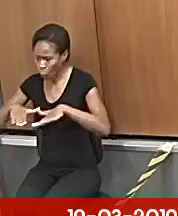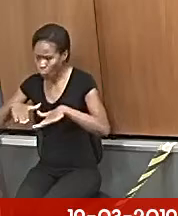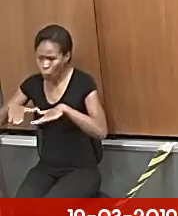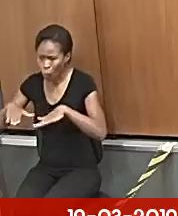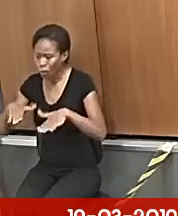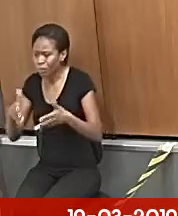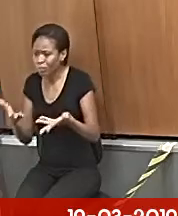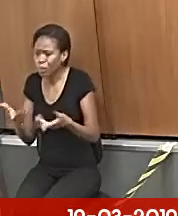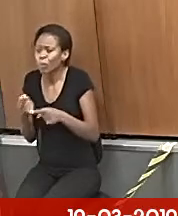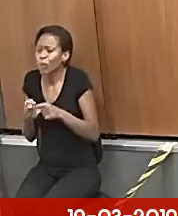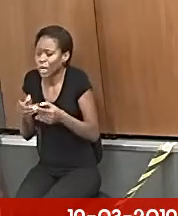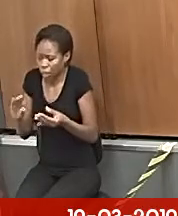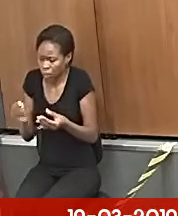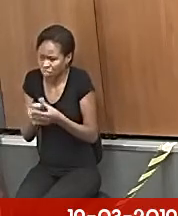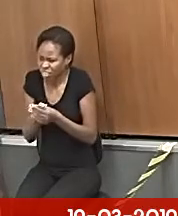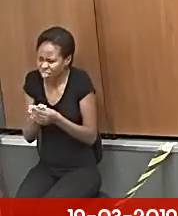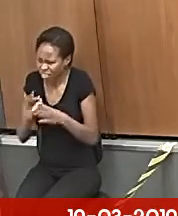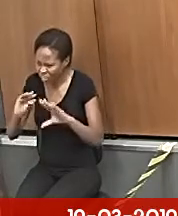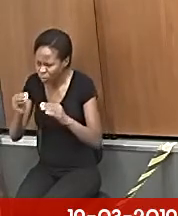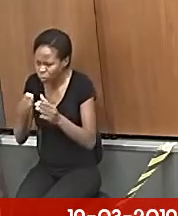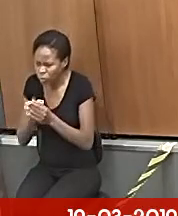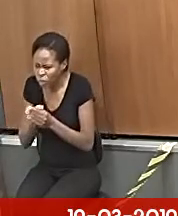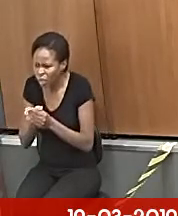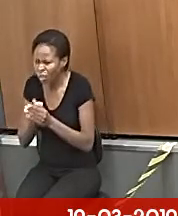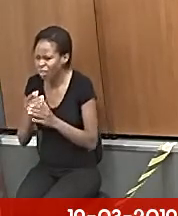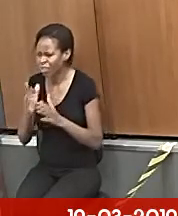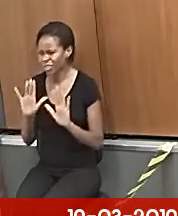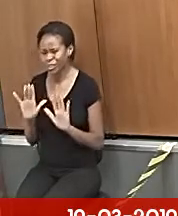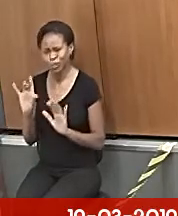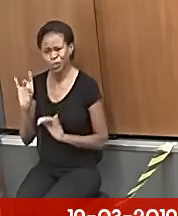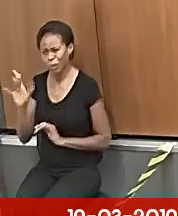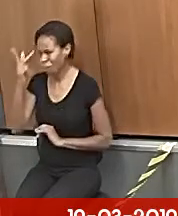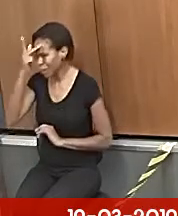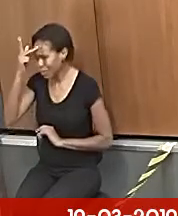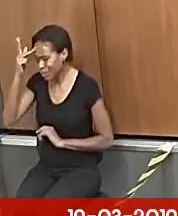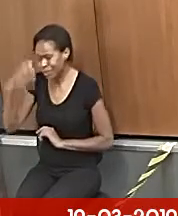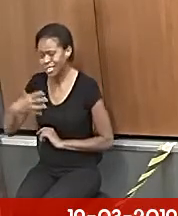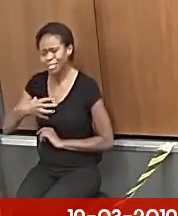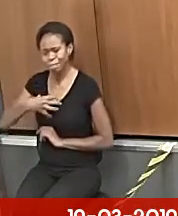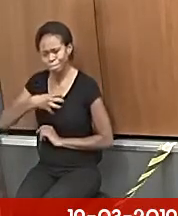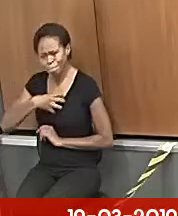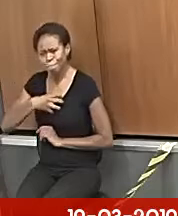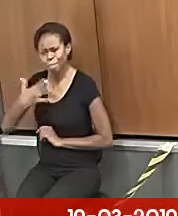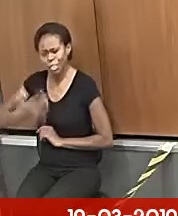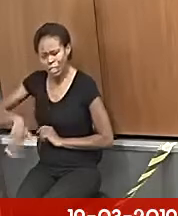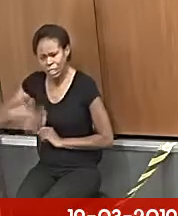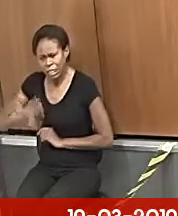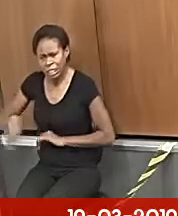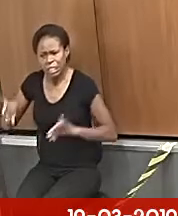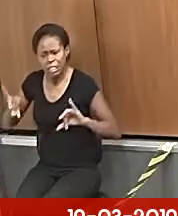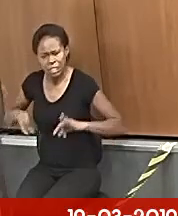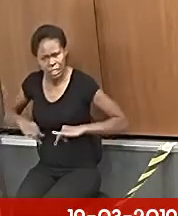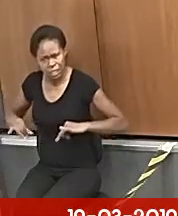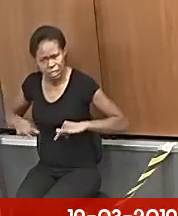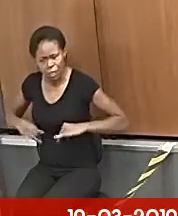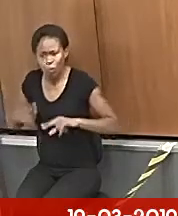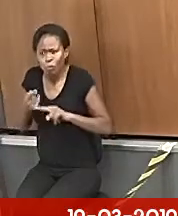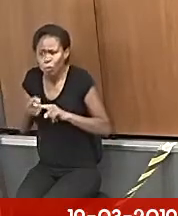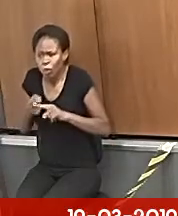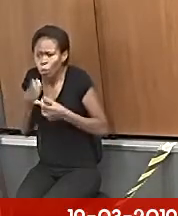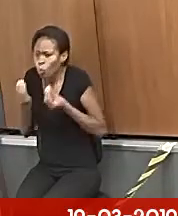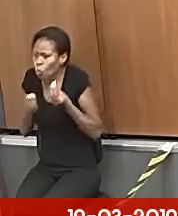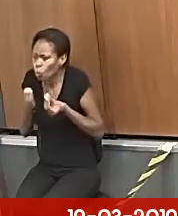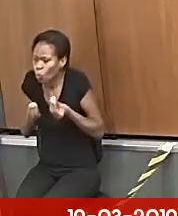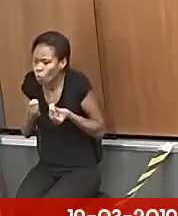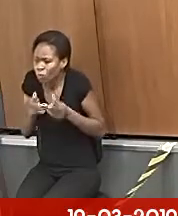gente é só quem sente na pele é que sabe que a gente passa por quê porque acontece o seguinte como é que uma criança dessa